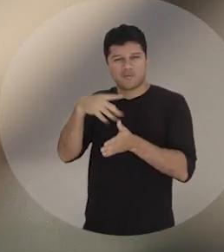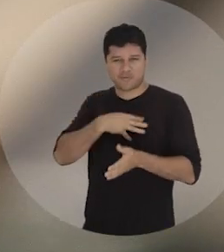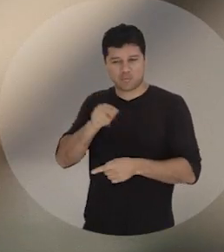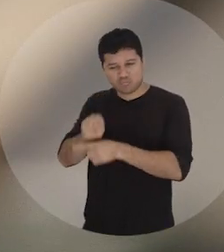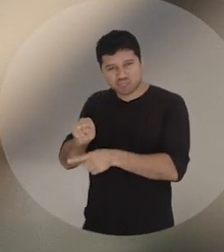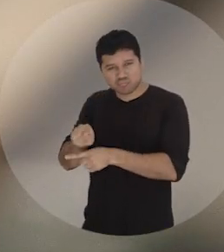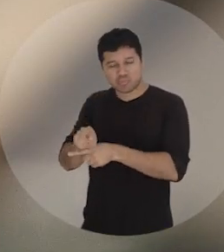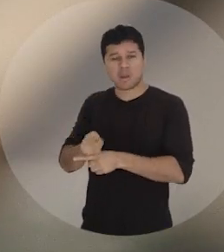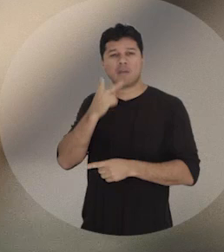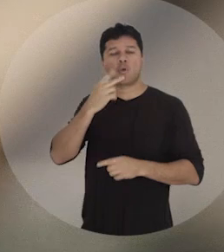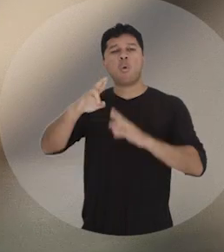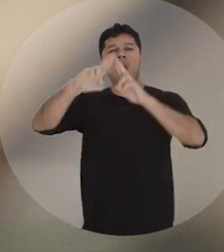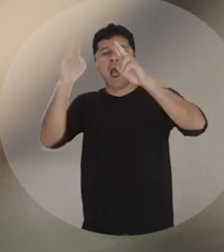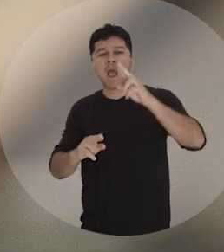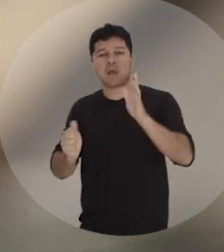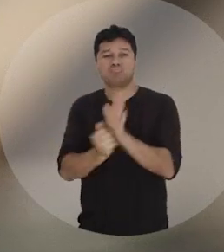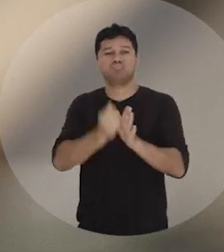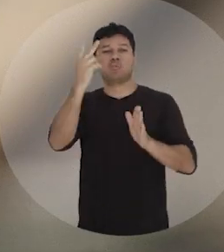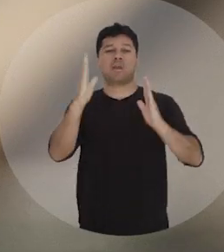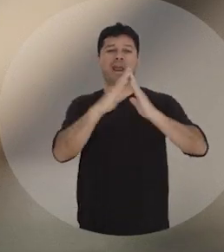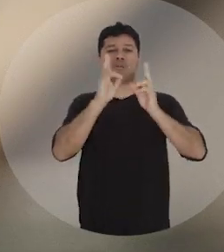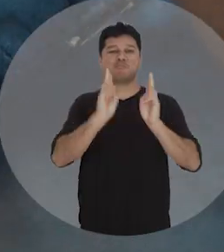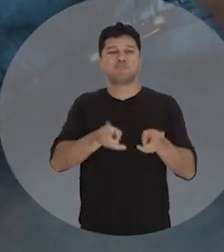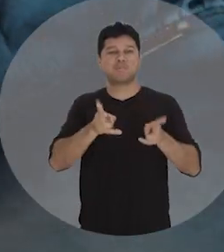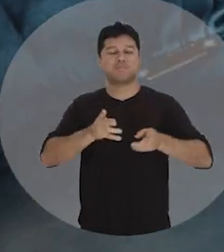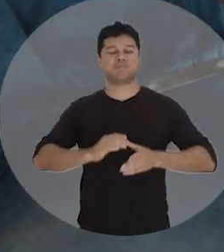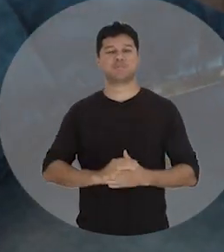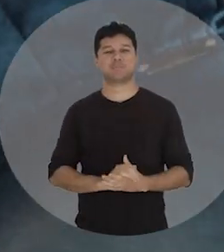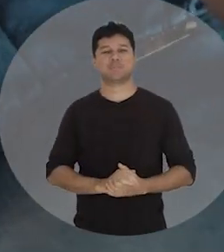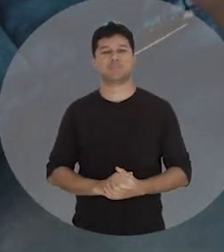filhos, ela brinca que é um raio que caiu duas vezes na mesma casa.